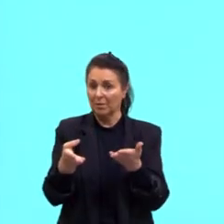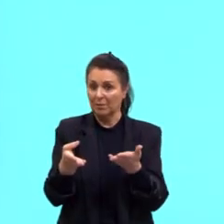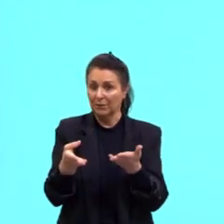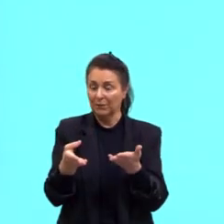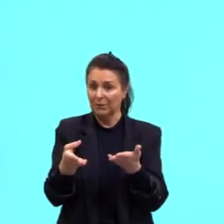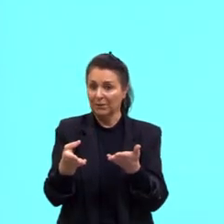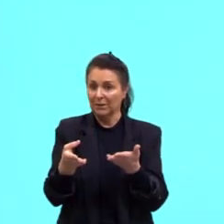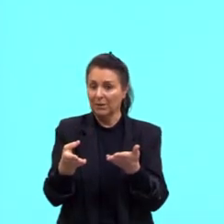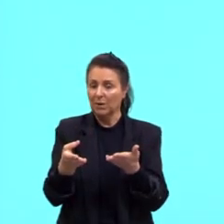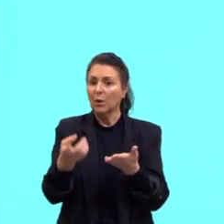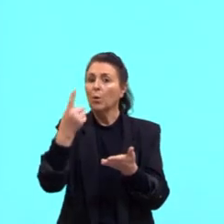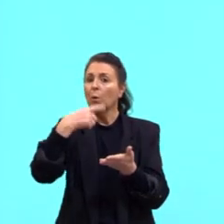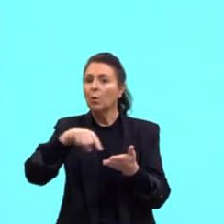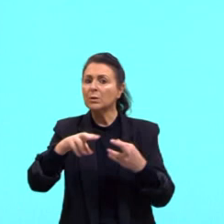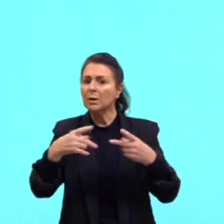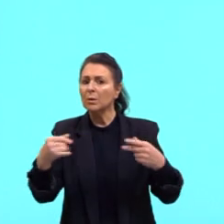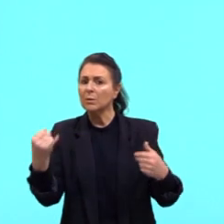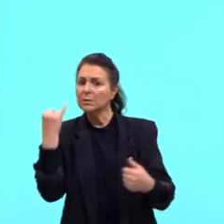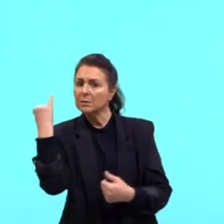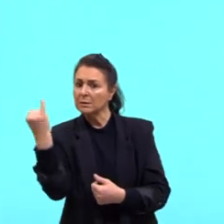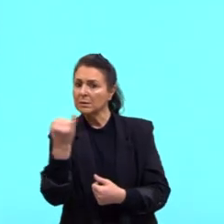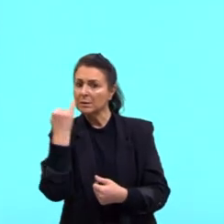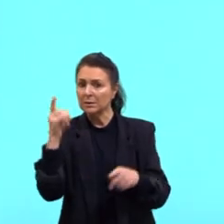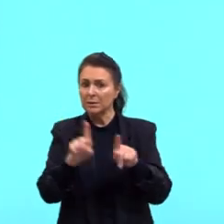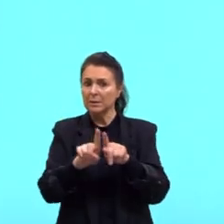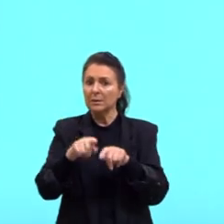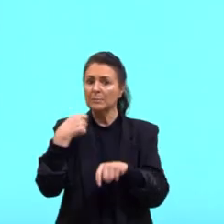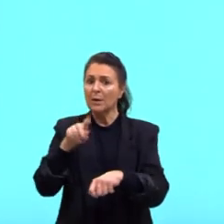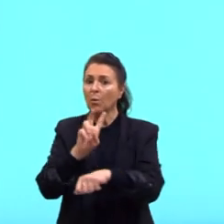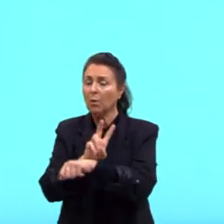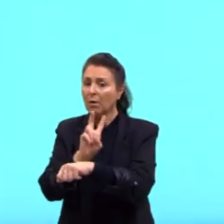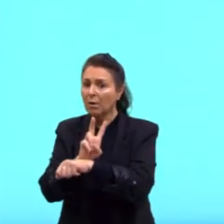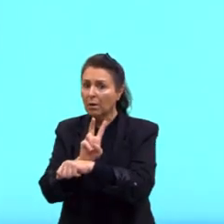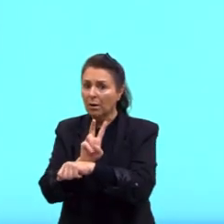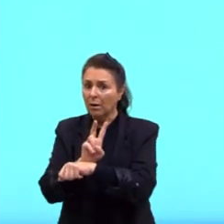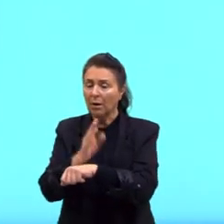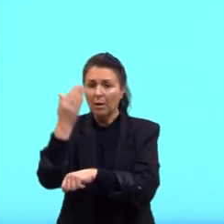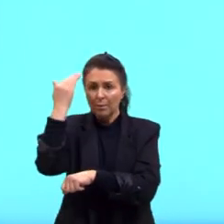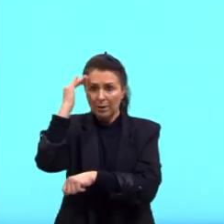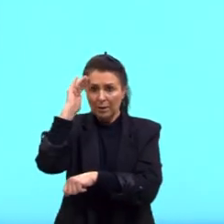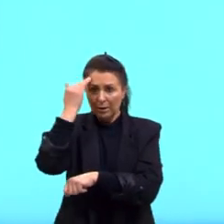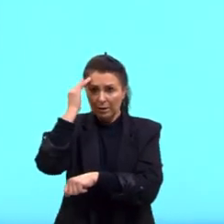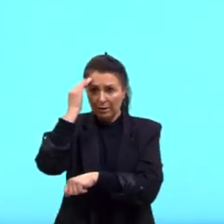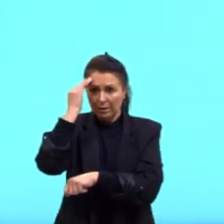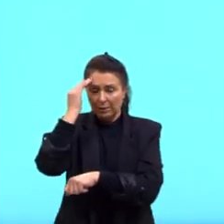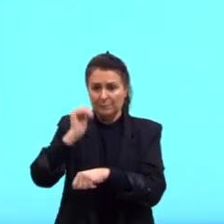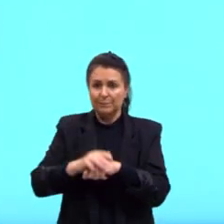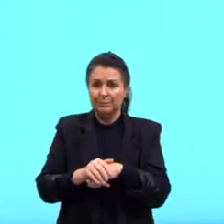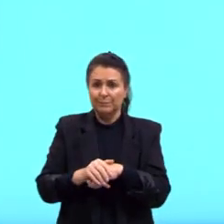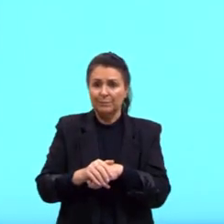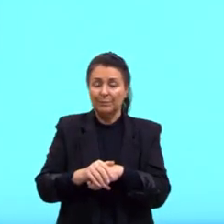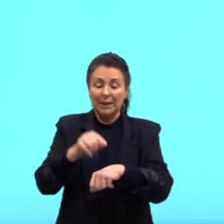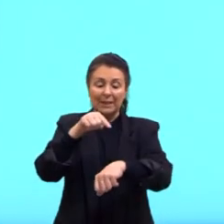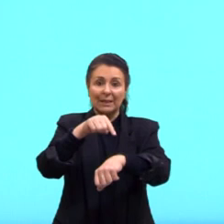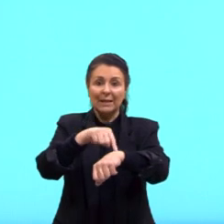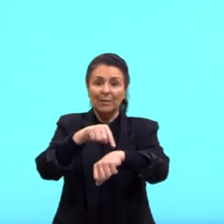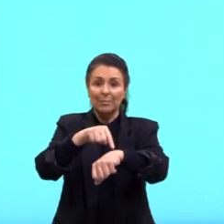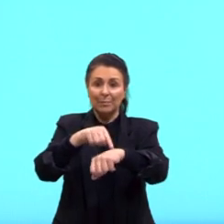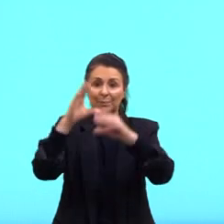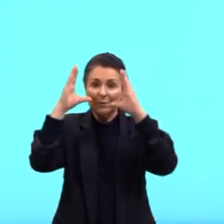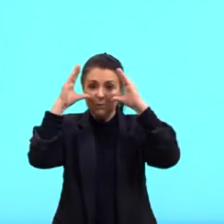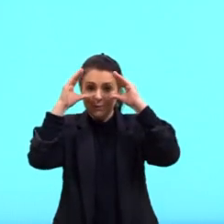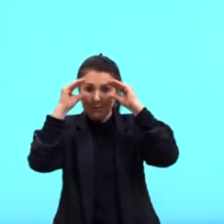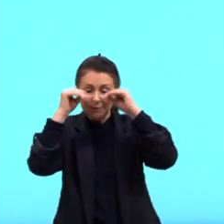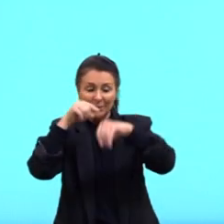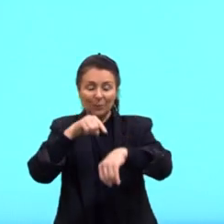Qual é o Outro fator pode ser importante E aí eu vou entender o que que é os outros fatores é tempo de escurecimento